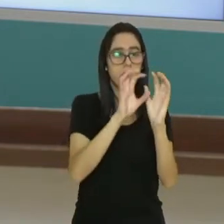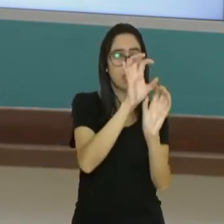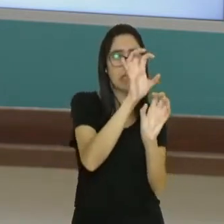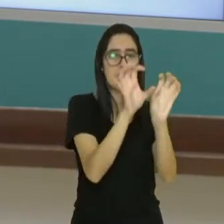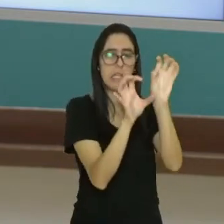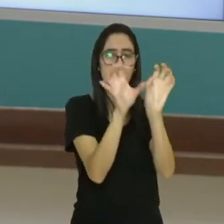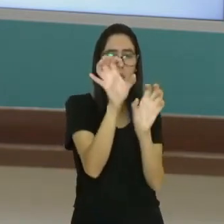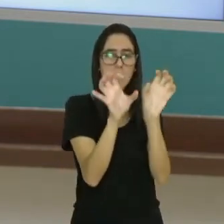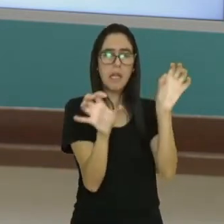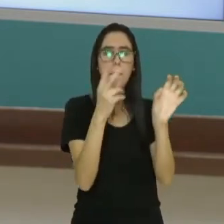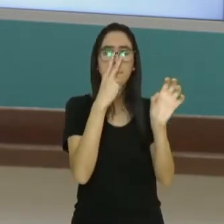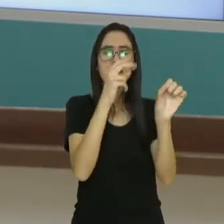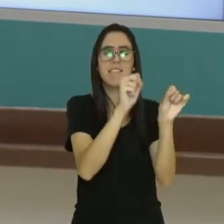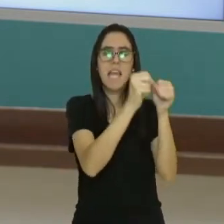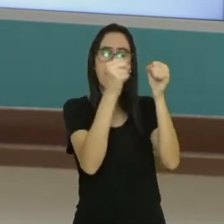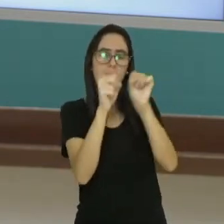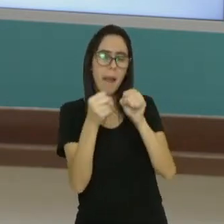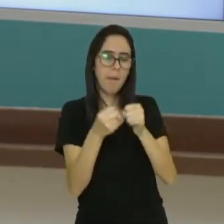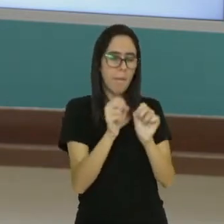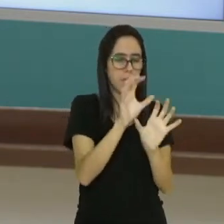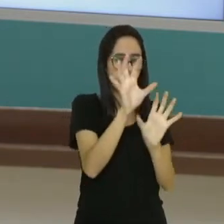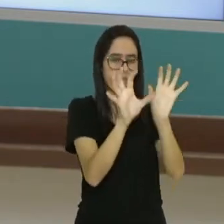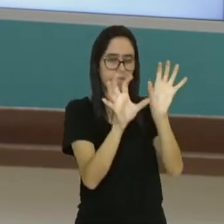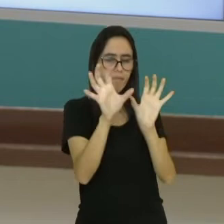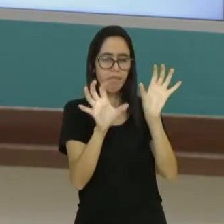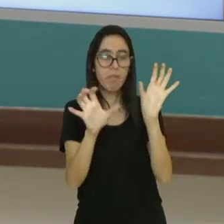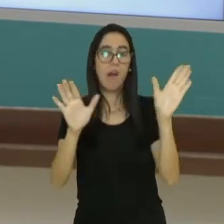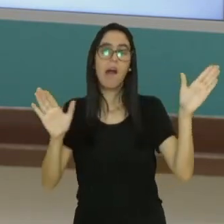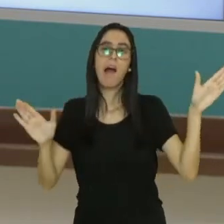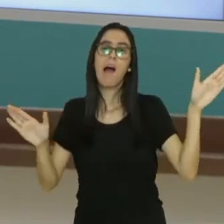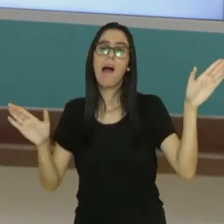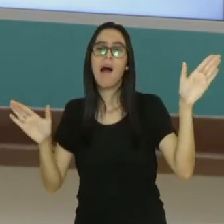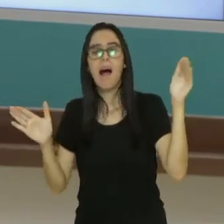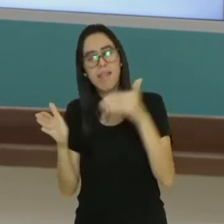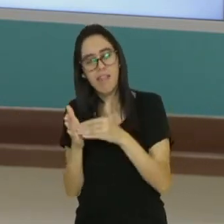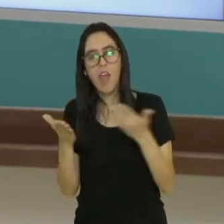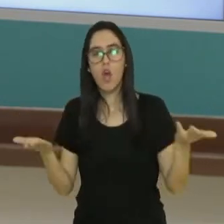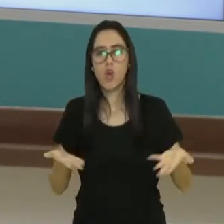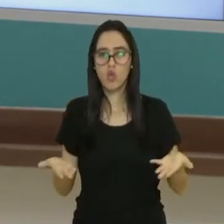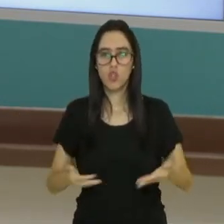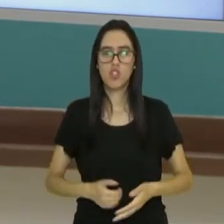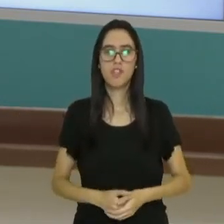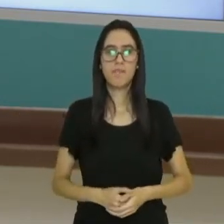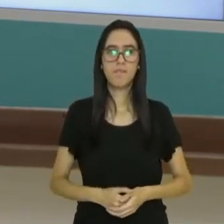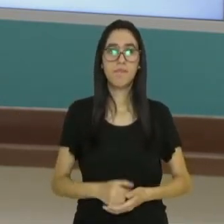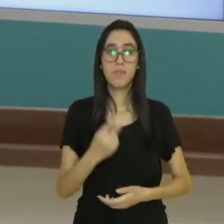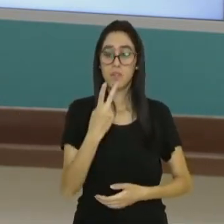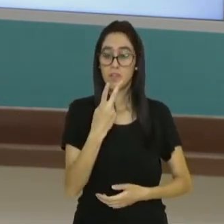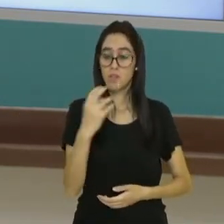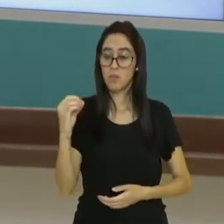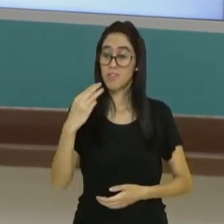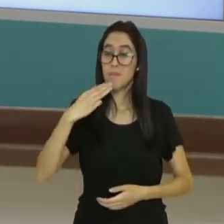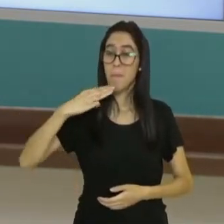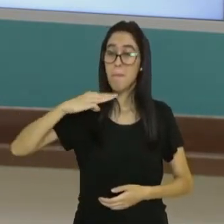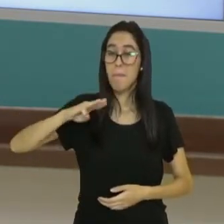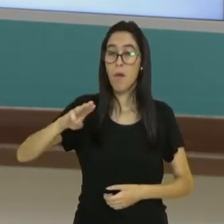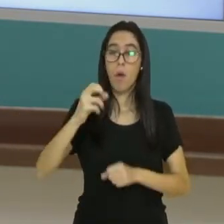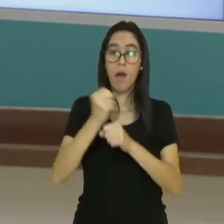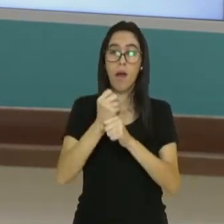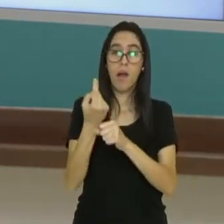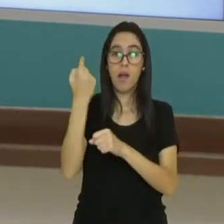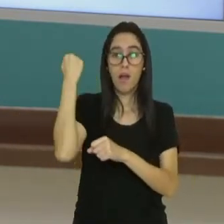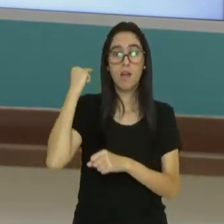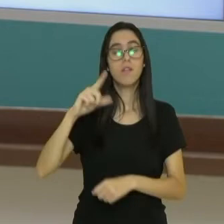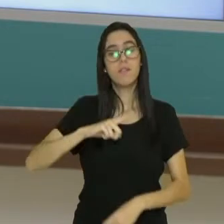quebrando em pedaços até chegar no formato que nós temos. Há 200 milhões de anos, a gente tinha